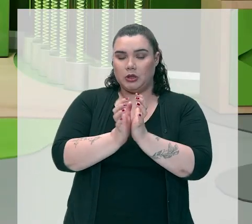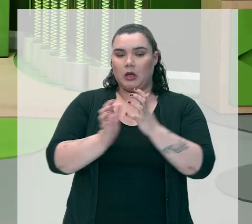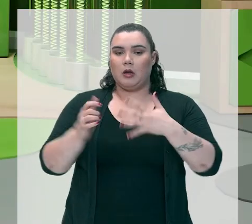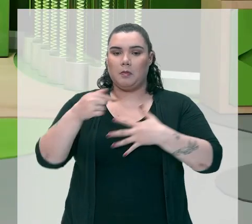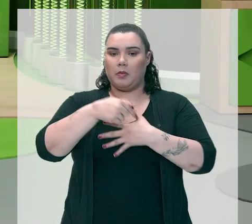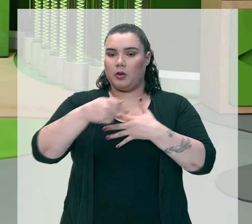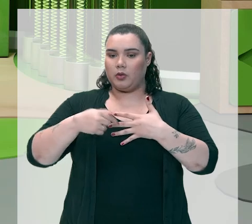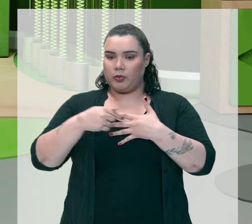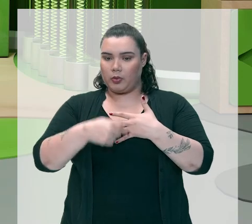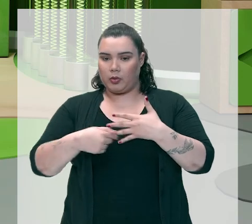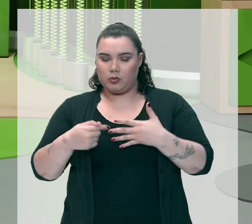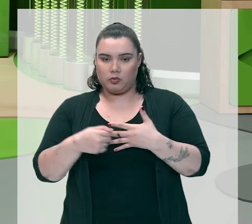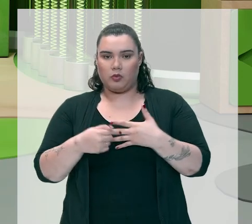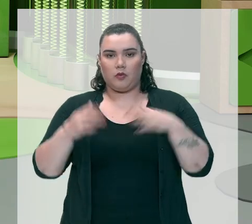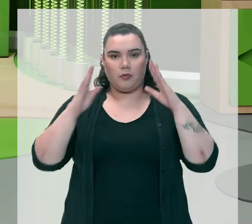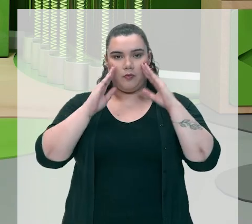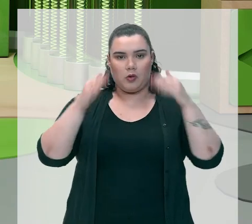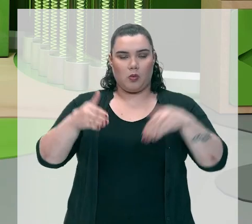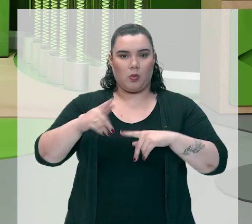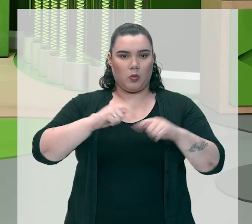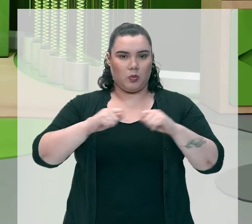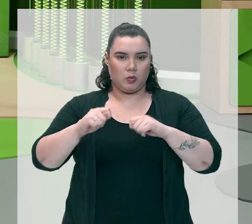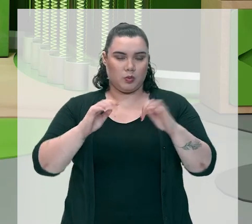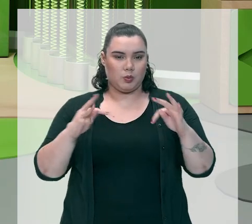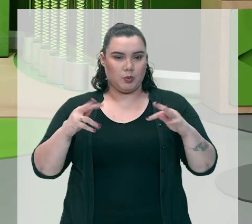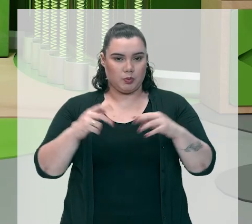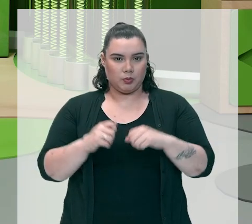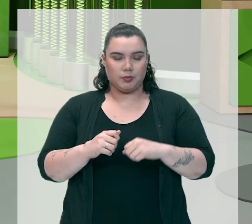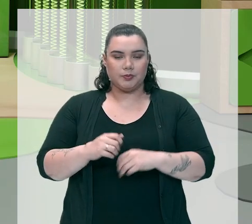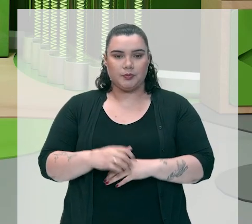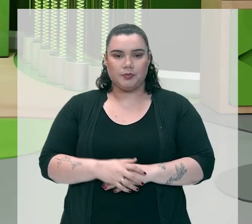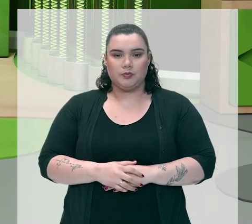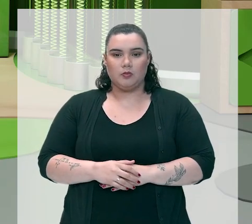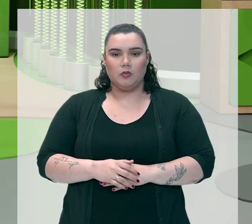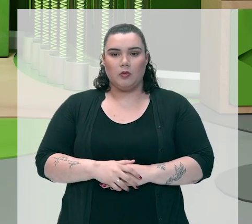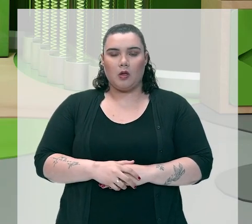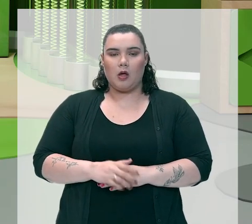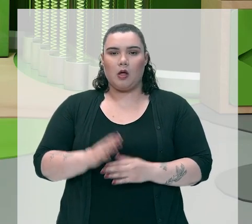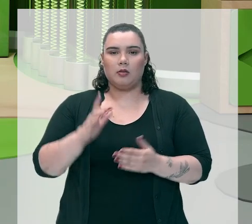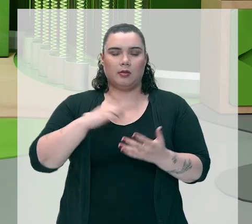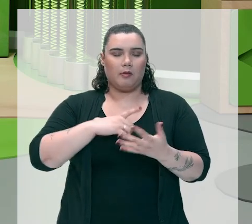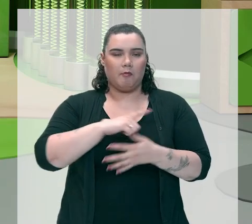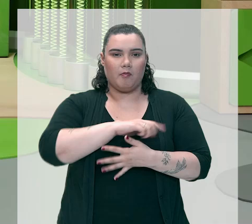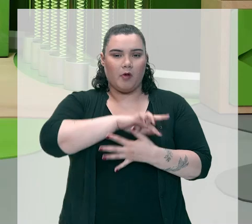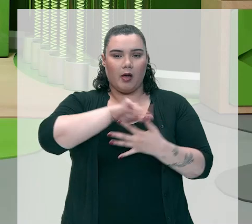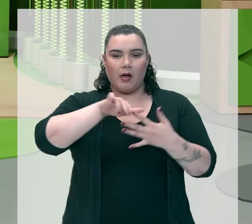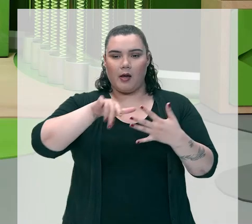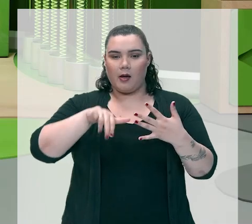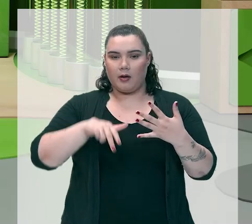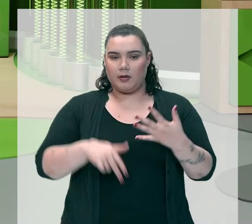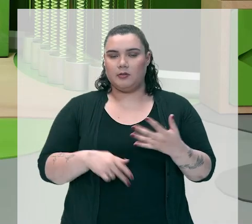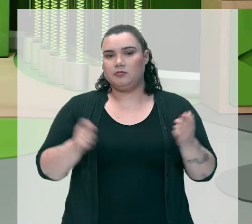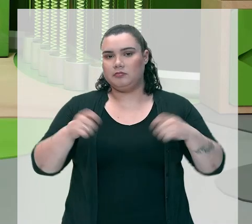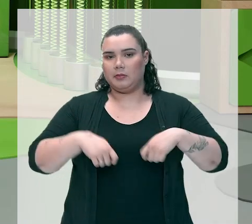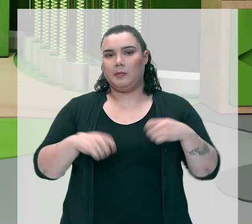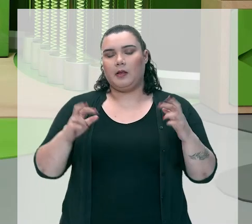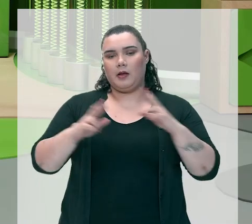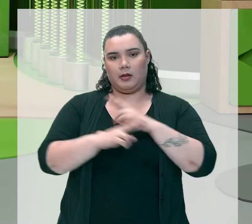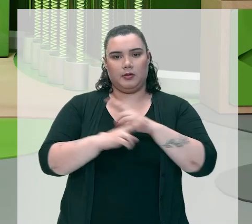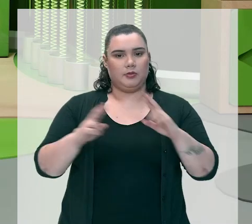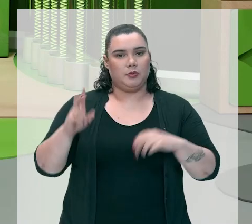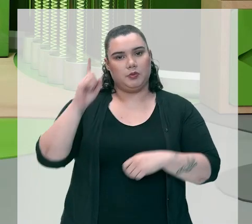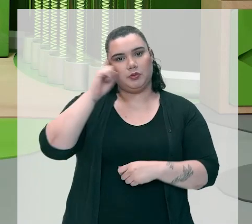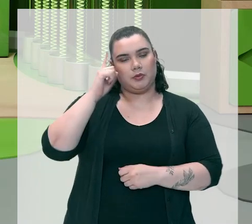vai estar controlando todas essas funções ali, como a gente pôde observar. Algumas aí como exemplo, mas são diversas aí que podem estar